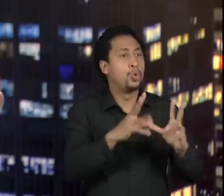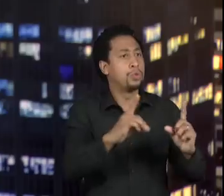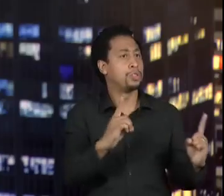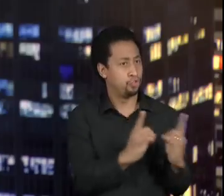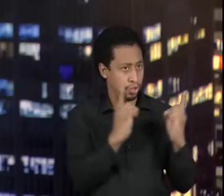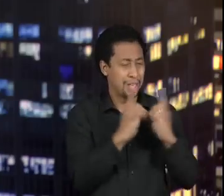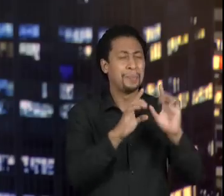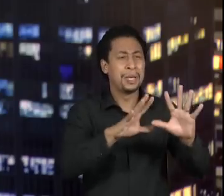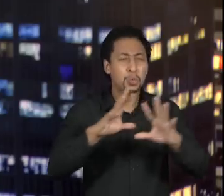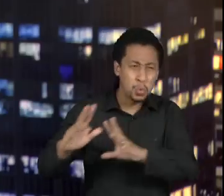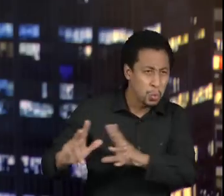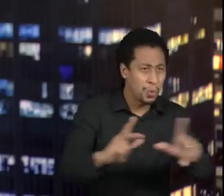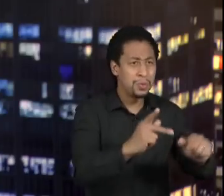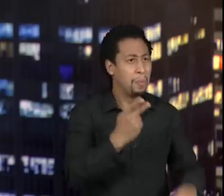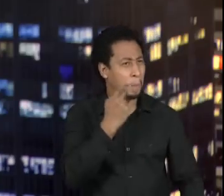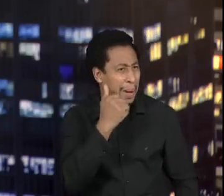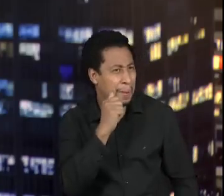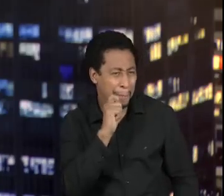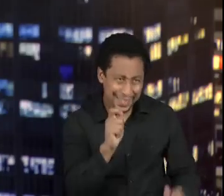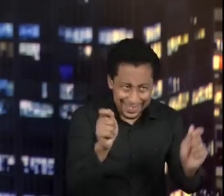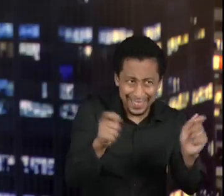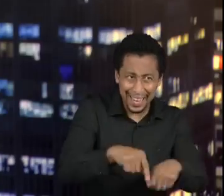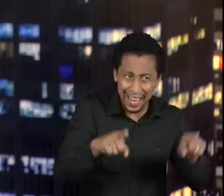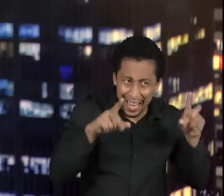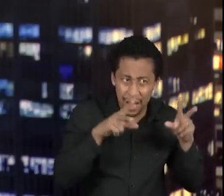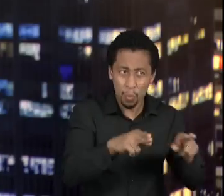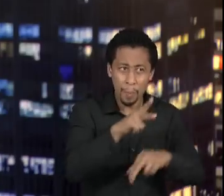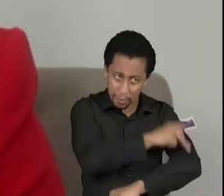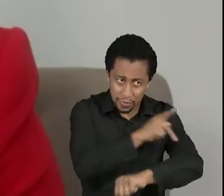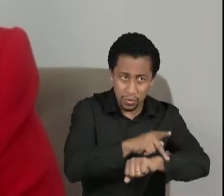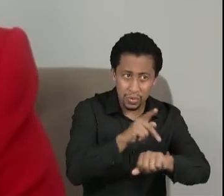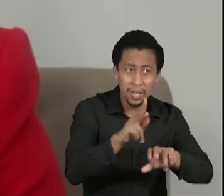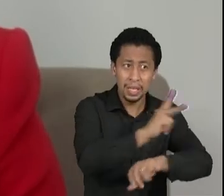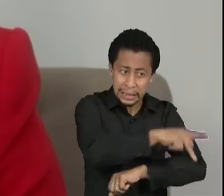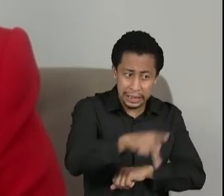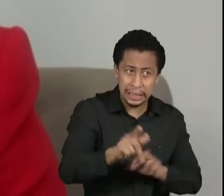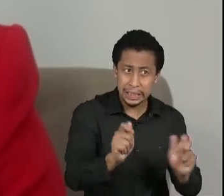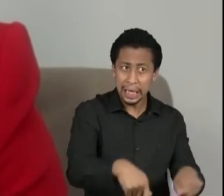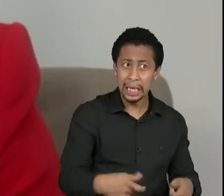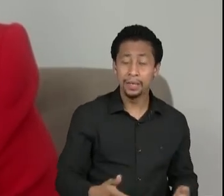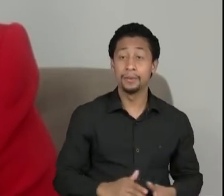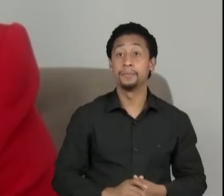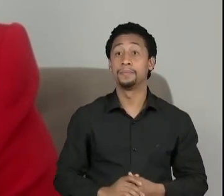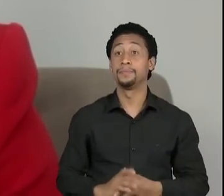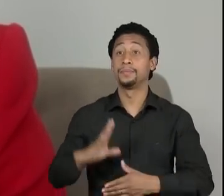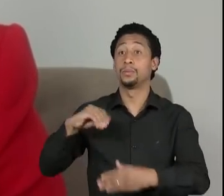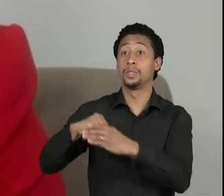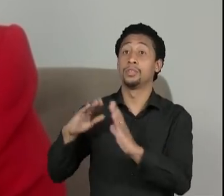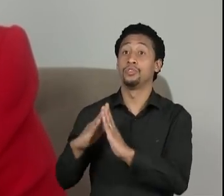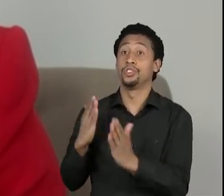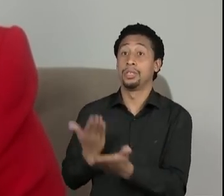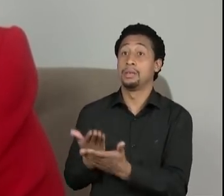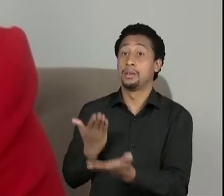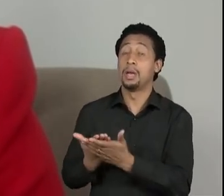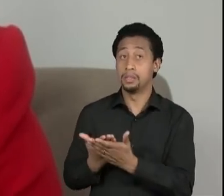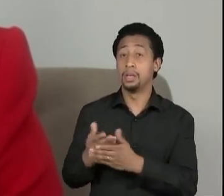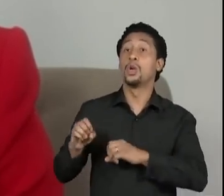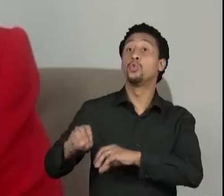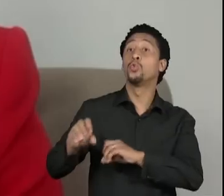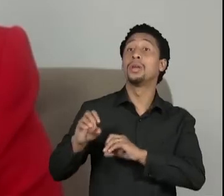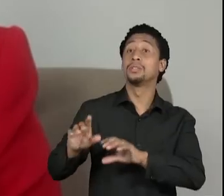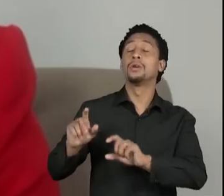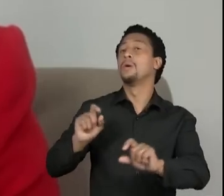pais terão essa capacidade, Bruna? A educação domiciliar, ela não é feita para